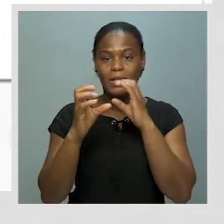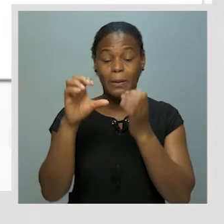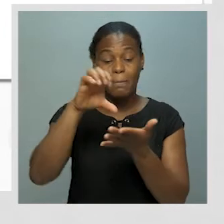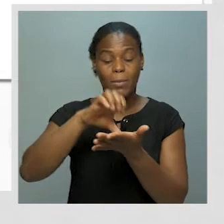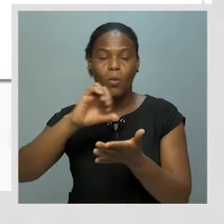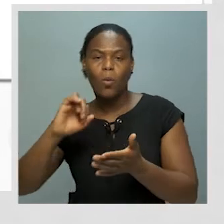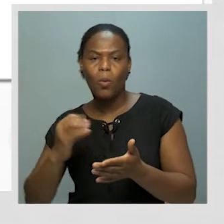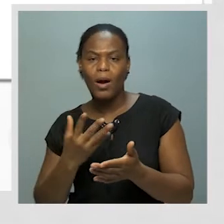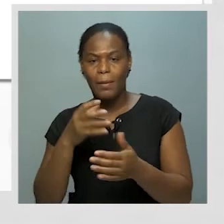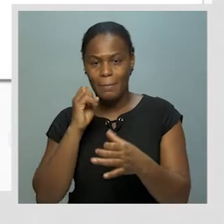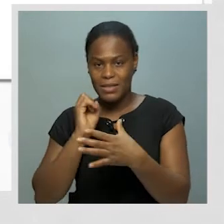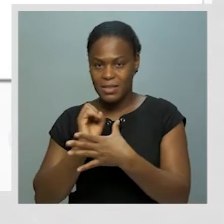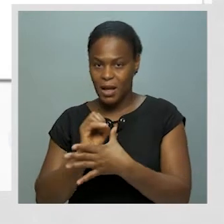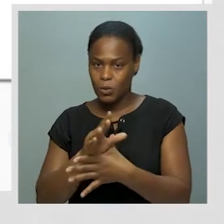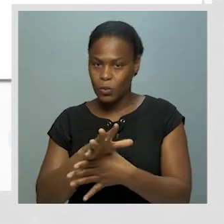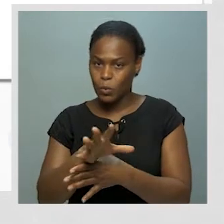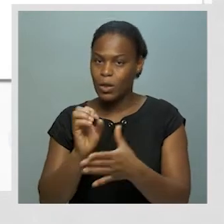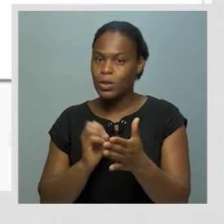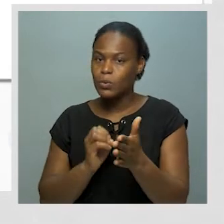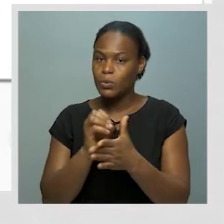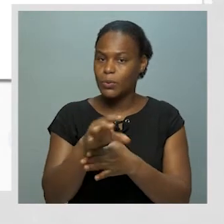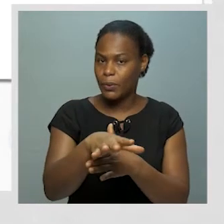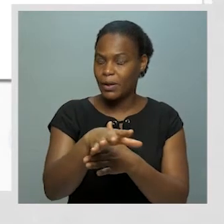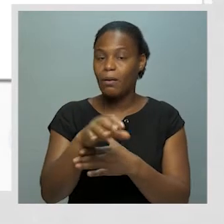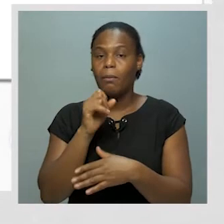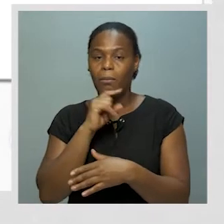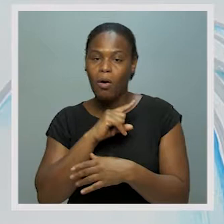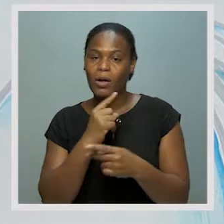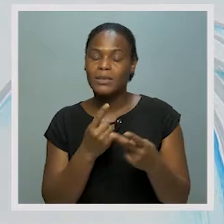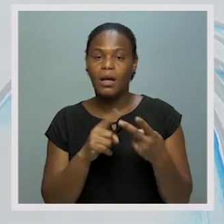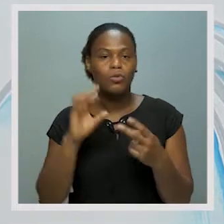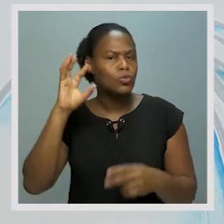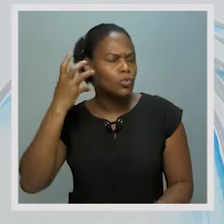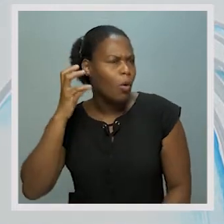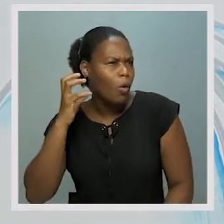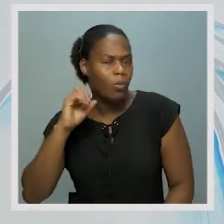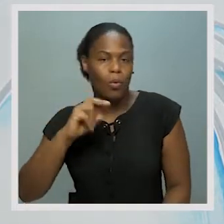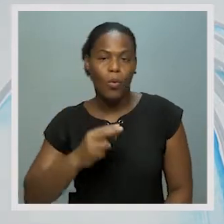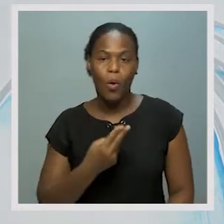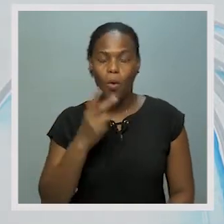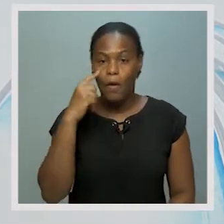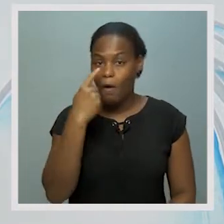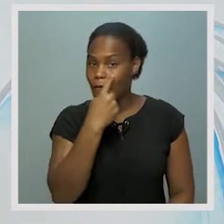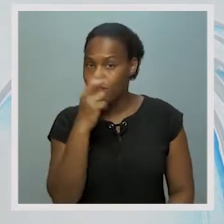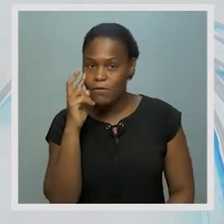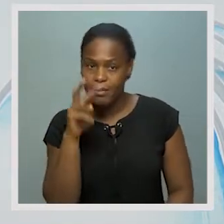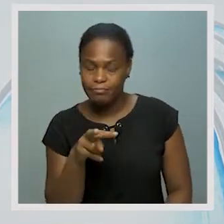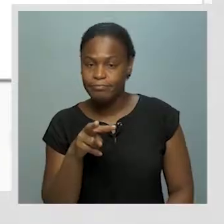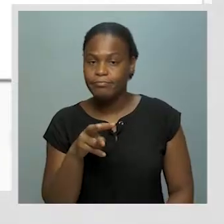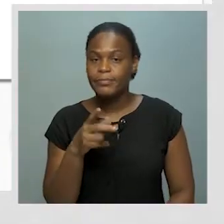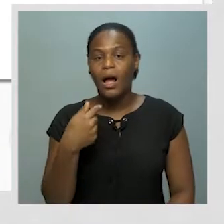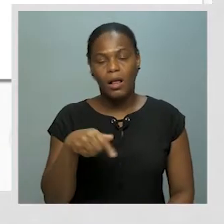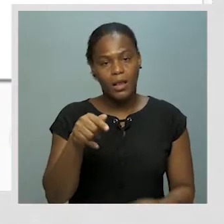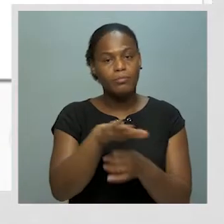é o meio pelo qual a mensagem é transmitida e que podem ser sonoros ou visuais.